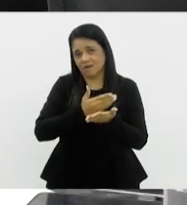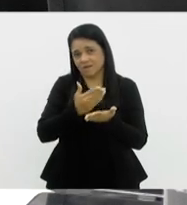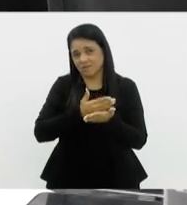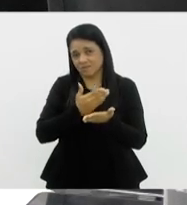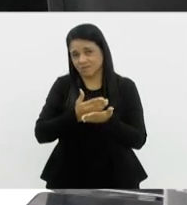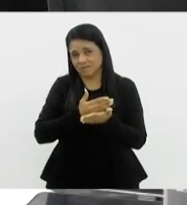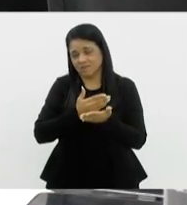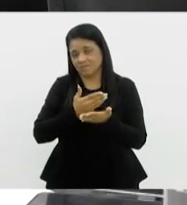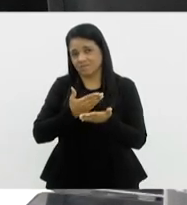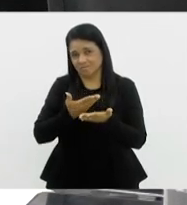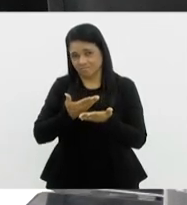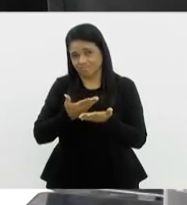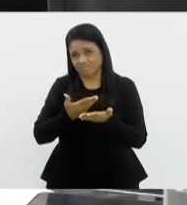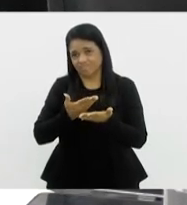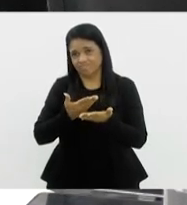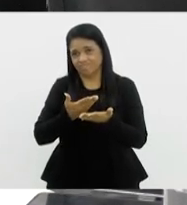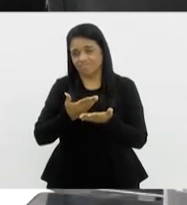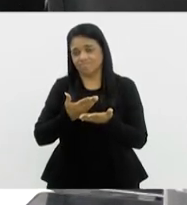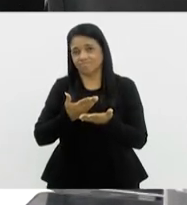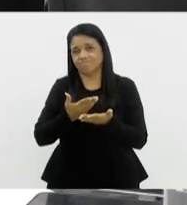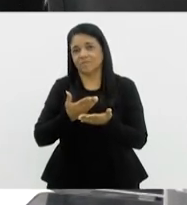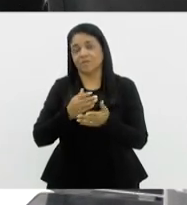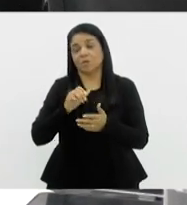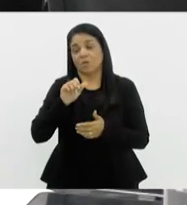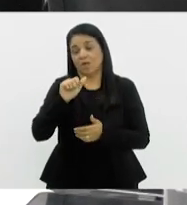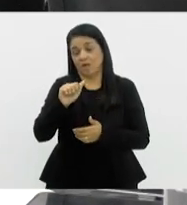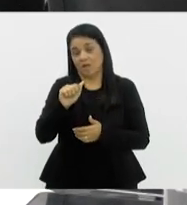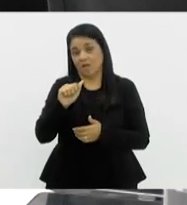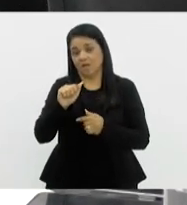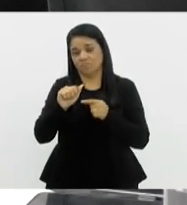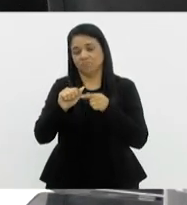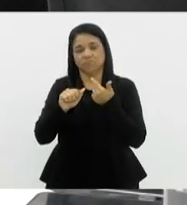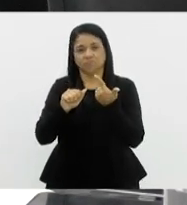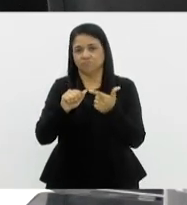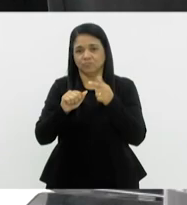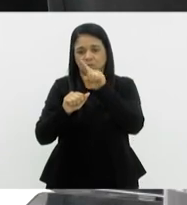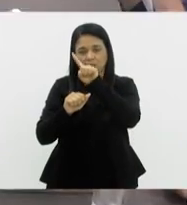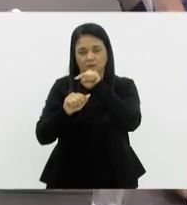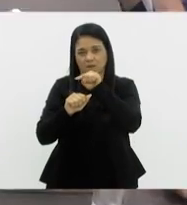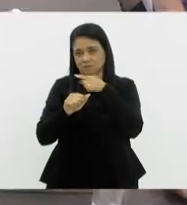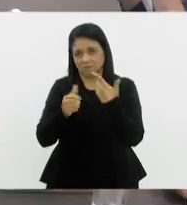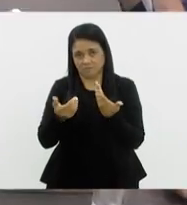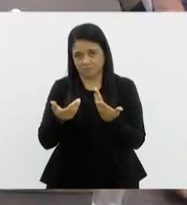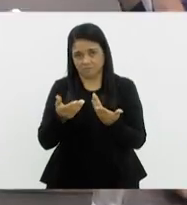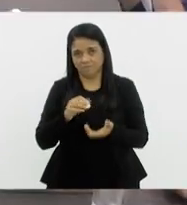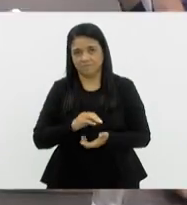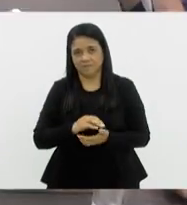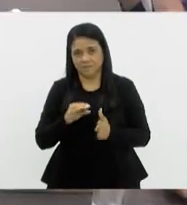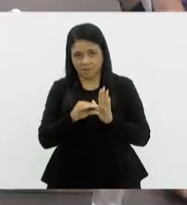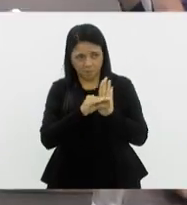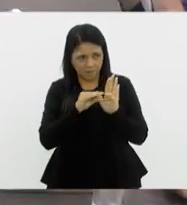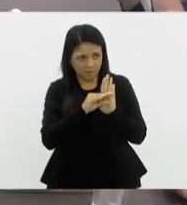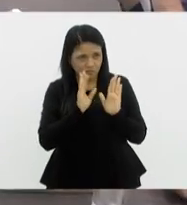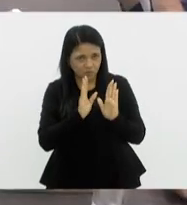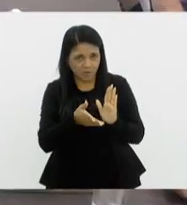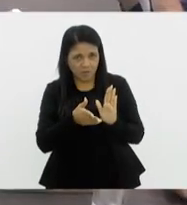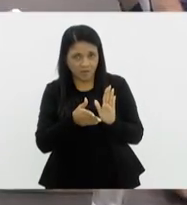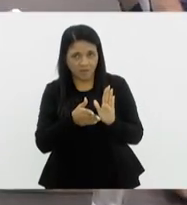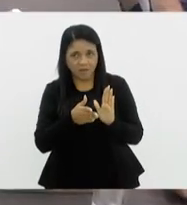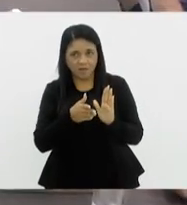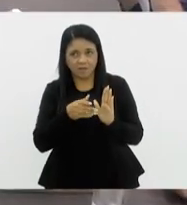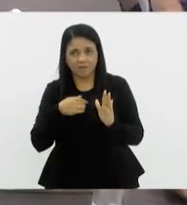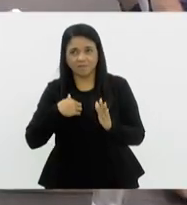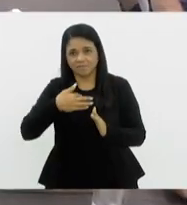definido sem crase. Já tem emenda para isso? Ah, então, o deputado Fred